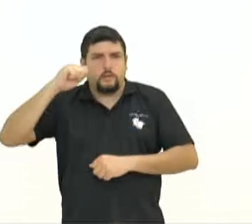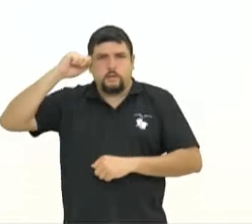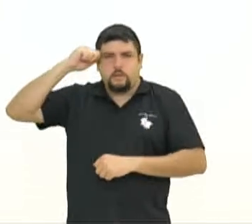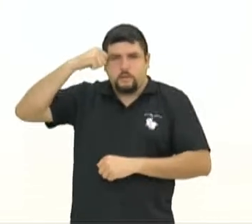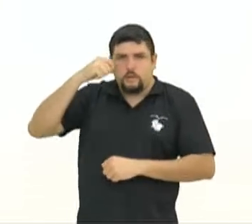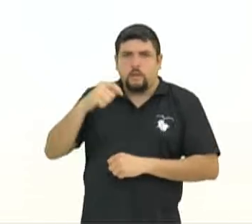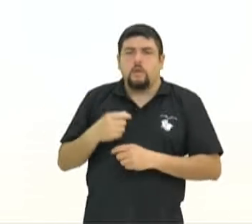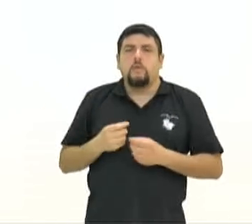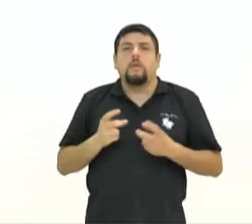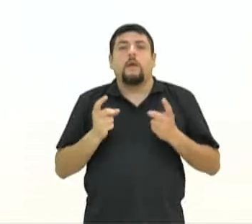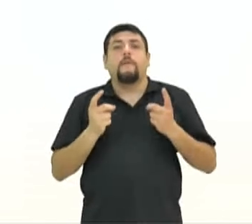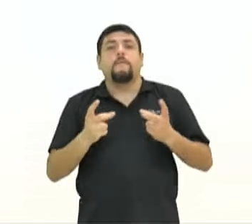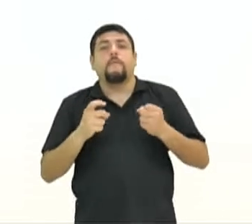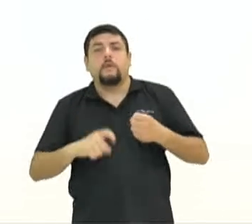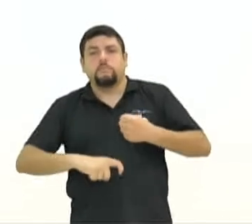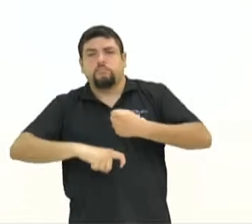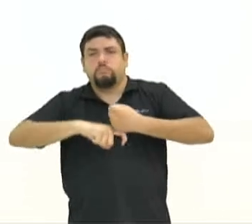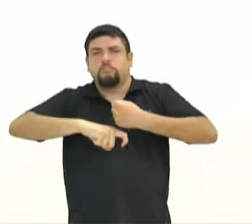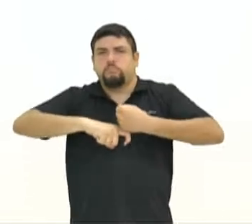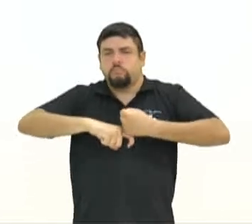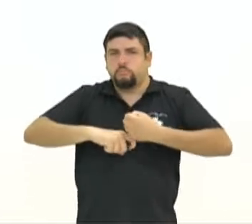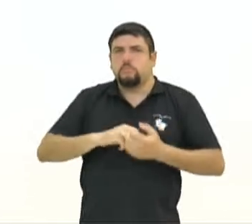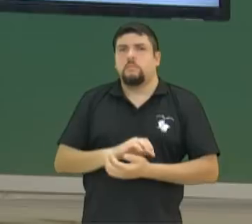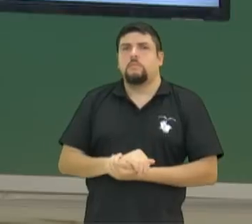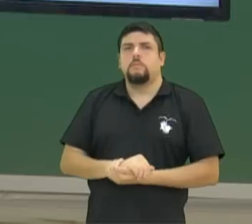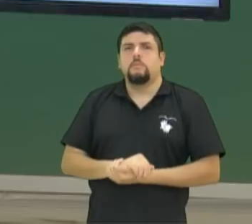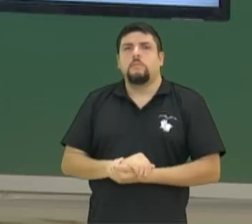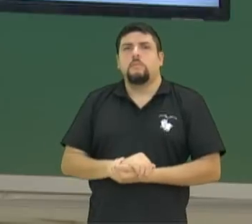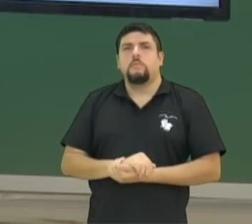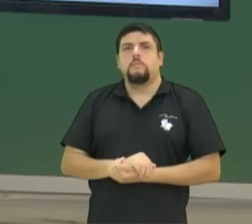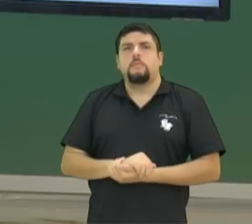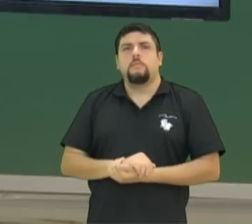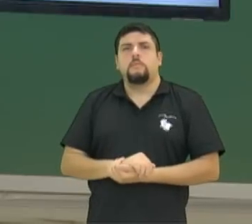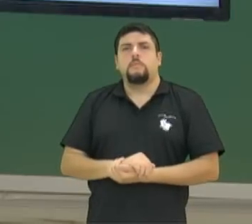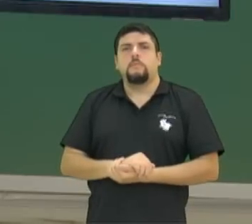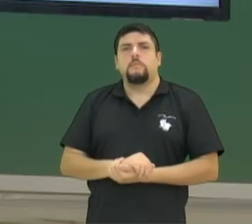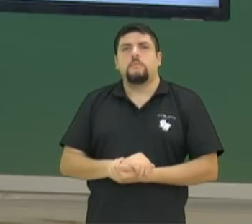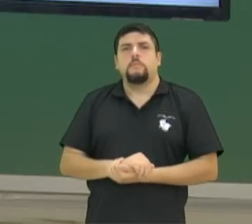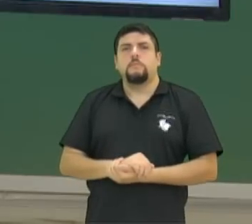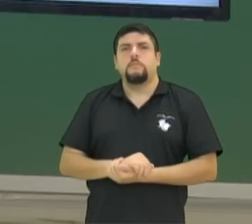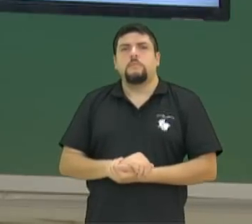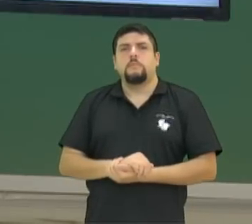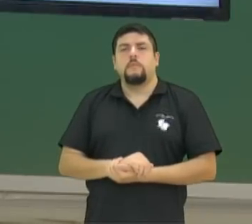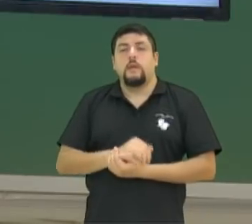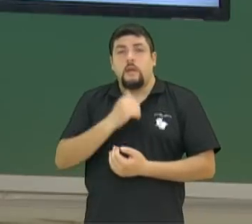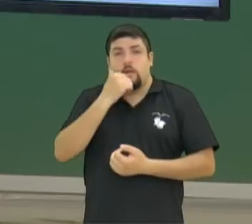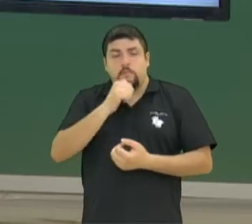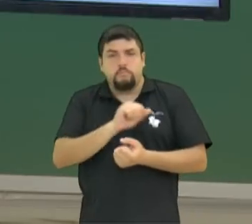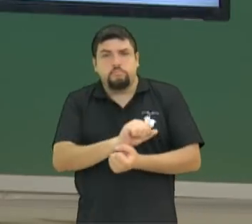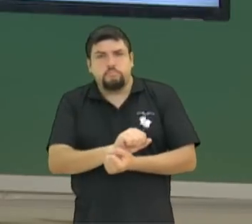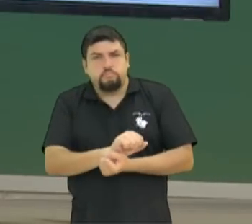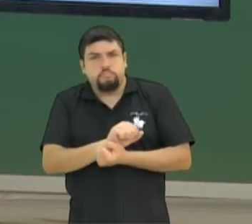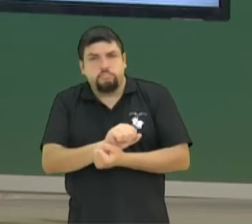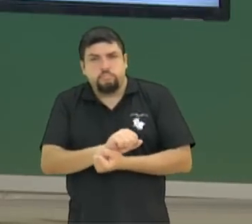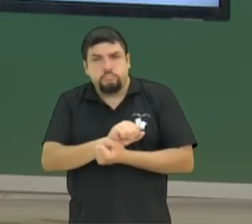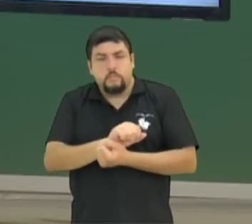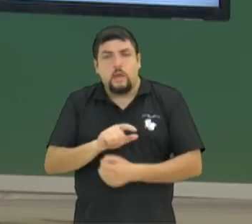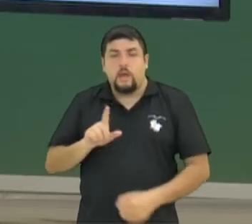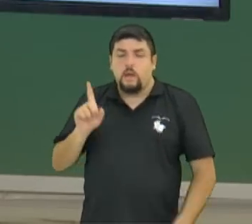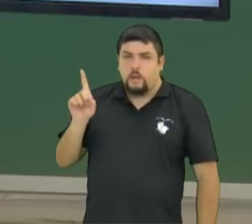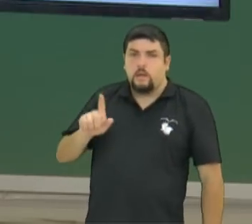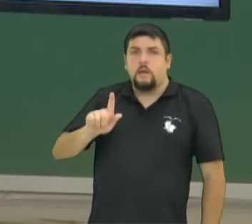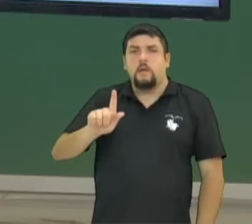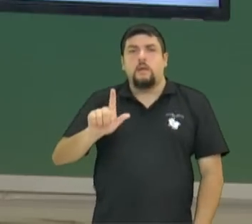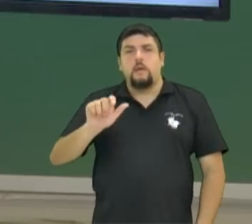do século XIX, quando Debré esteve aqui no Brasil, e a gente tem uma escrava de ganho, né? Uma escrava que está